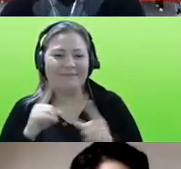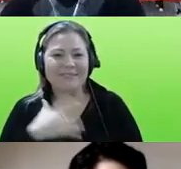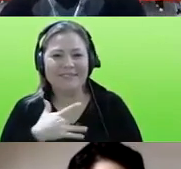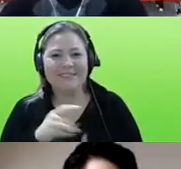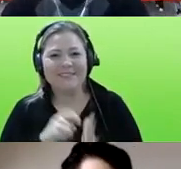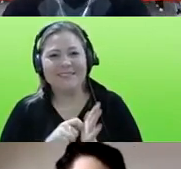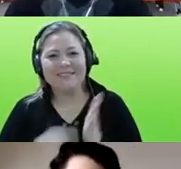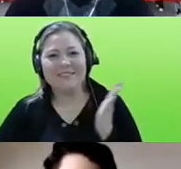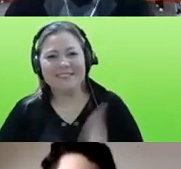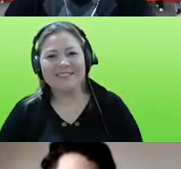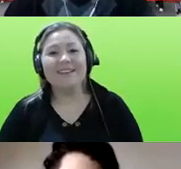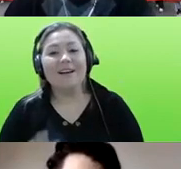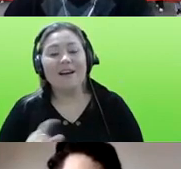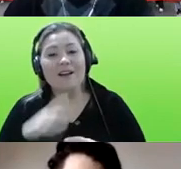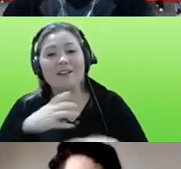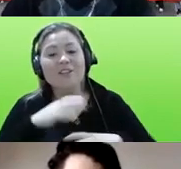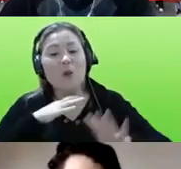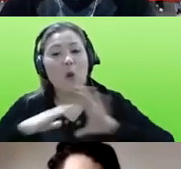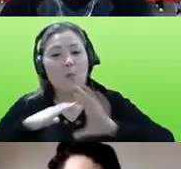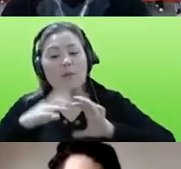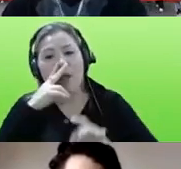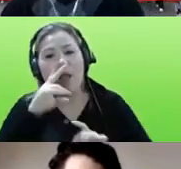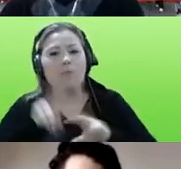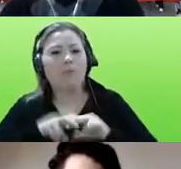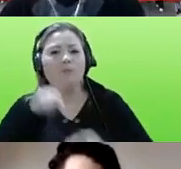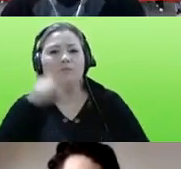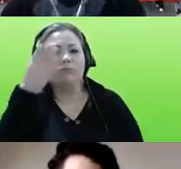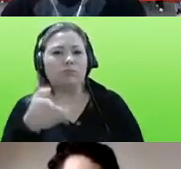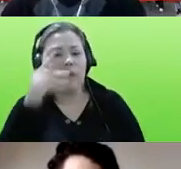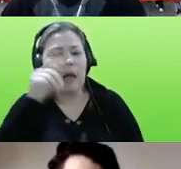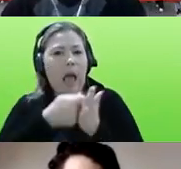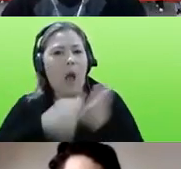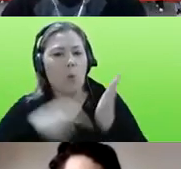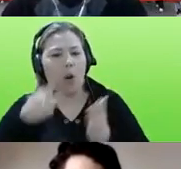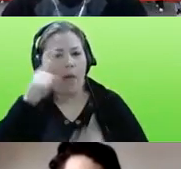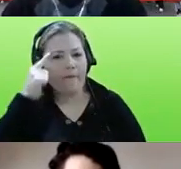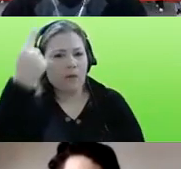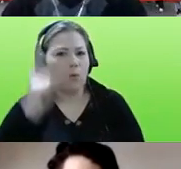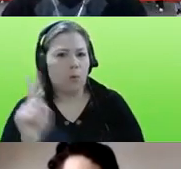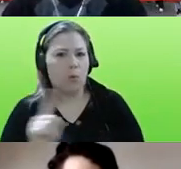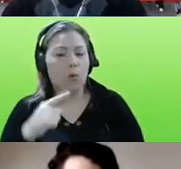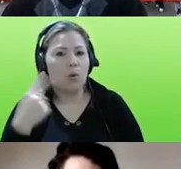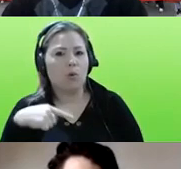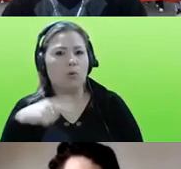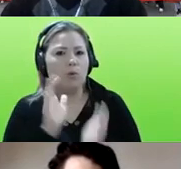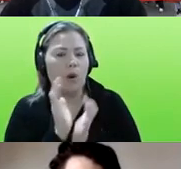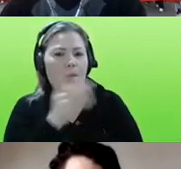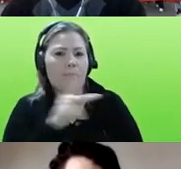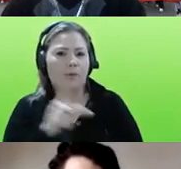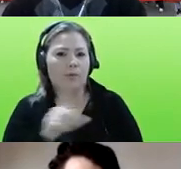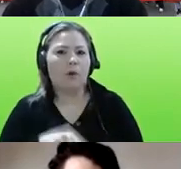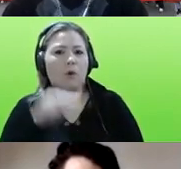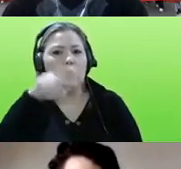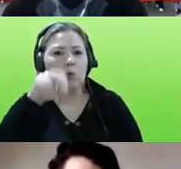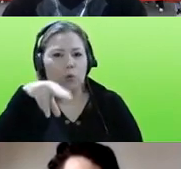racionalidade comunicativa não é que o Habermas inventou isso. Né? O nosso colega professor Nuno Castanheira,